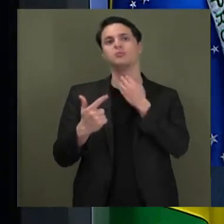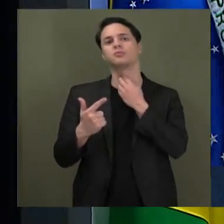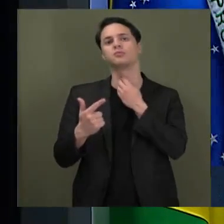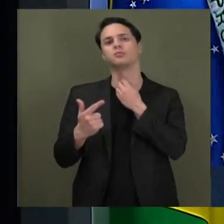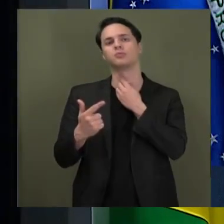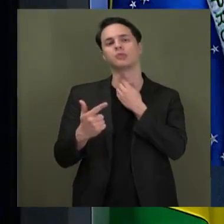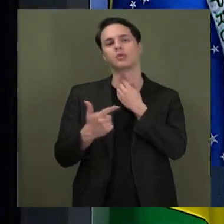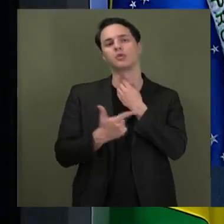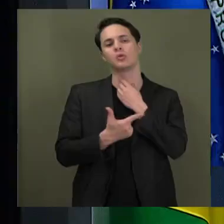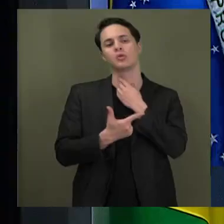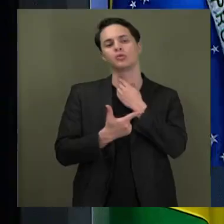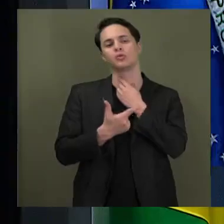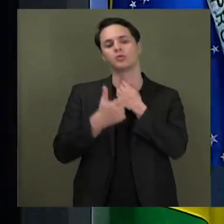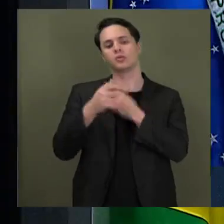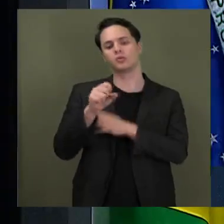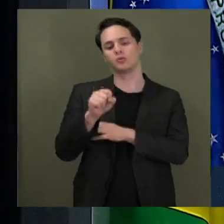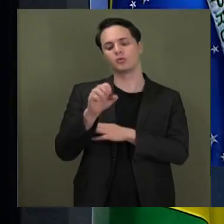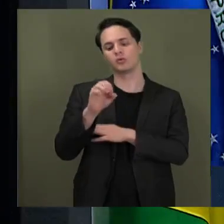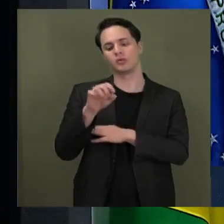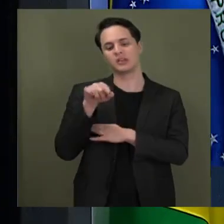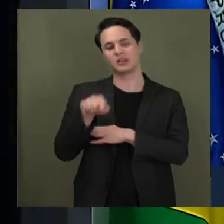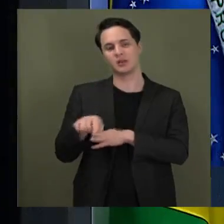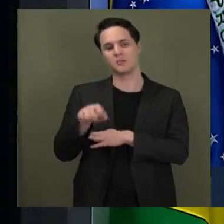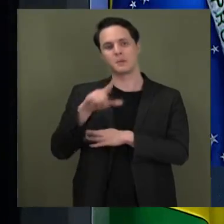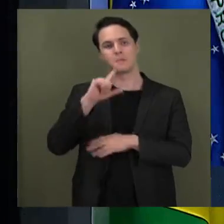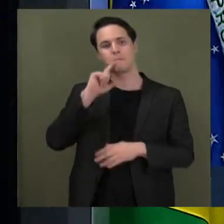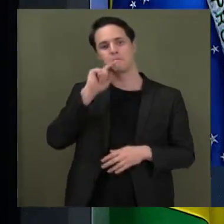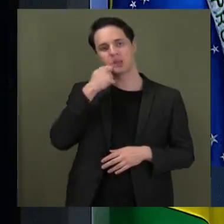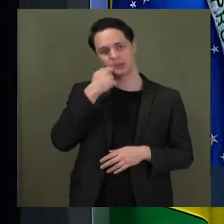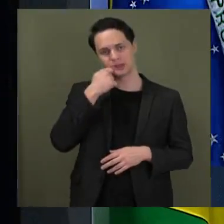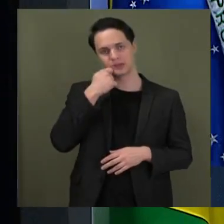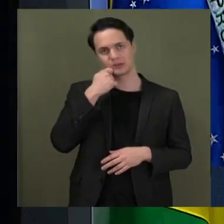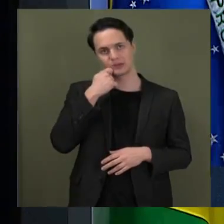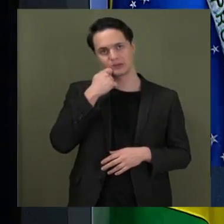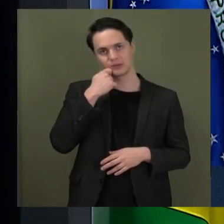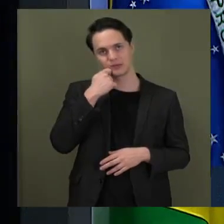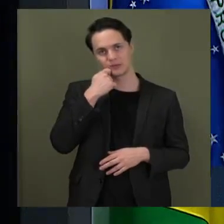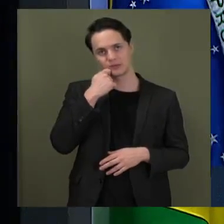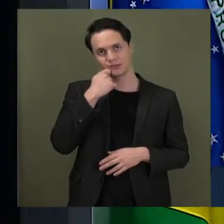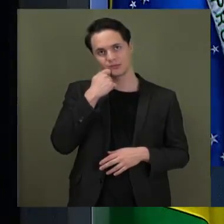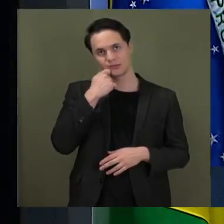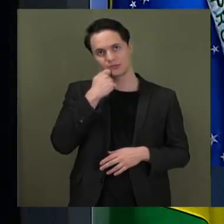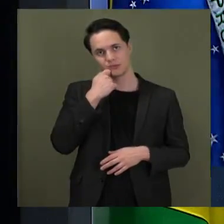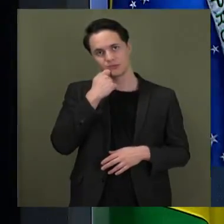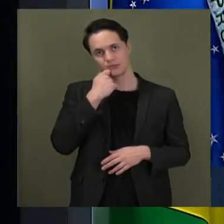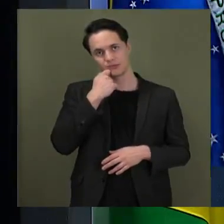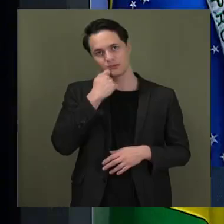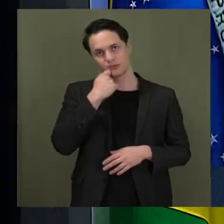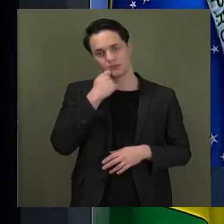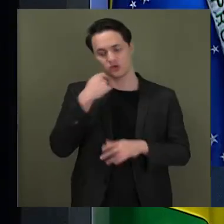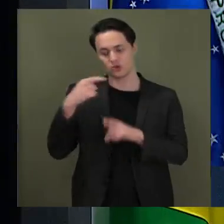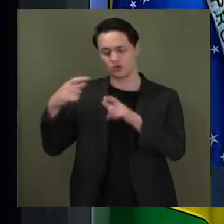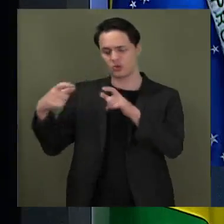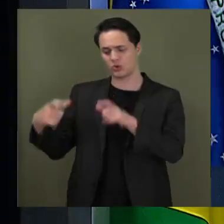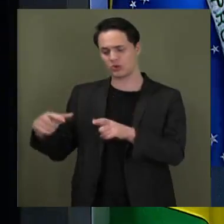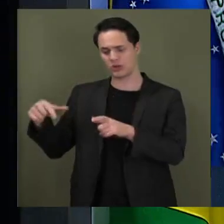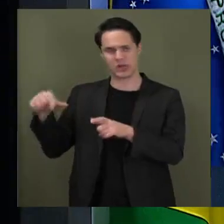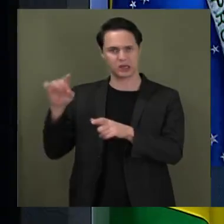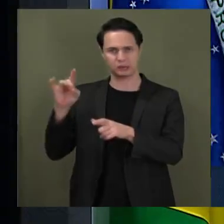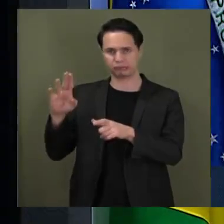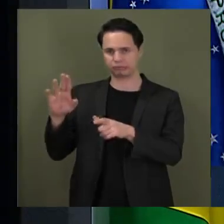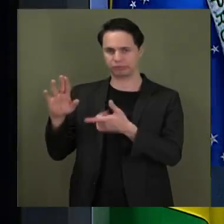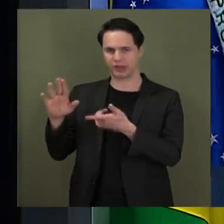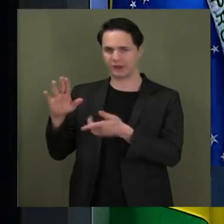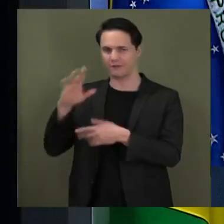de 280 mil pães, que de um local de fachada que todo mundo